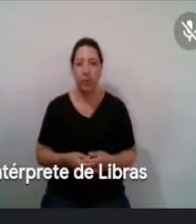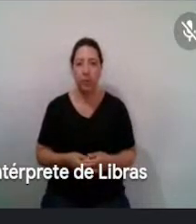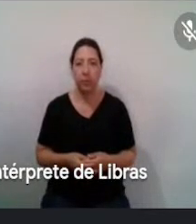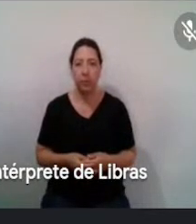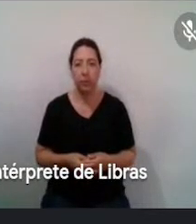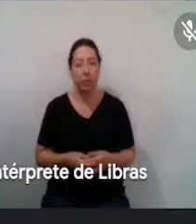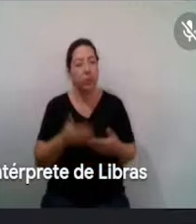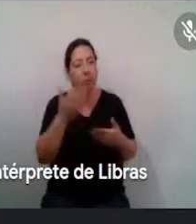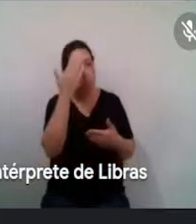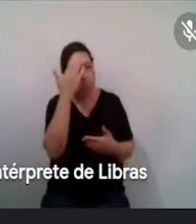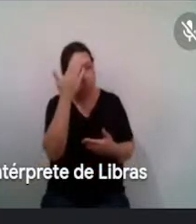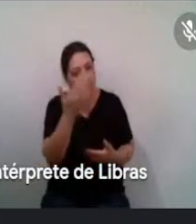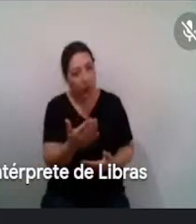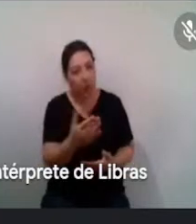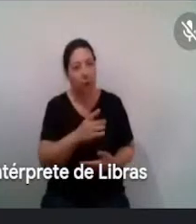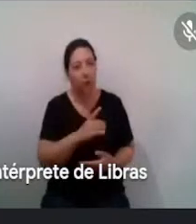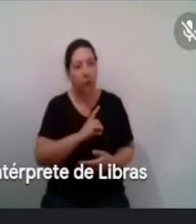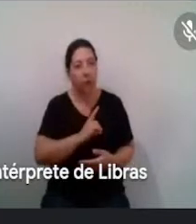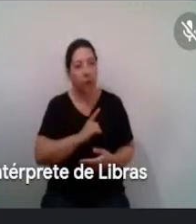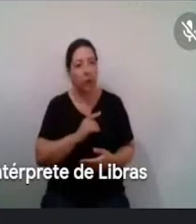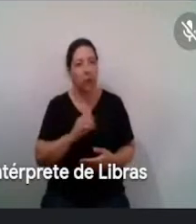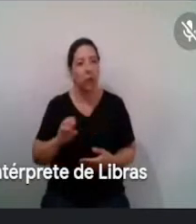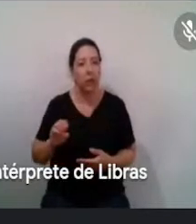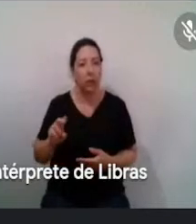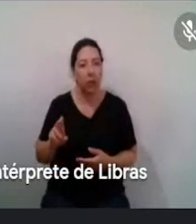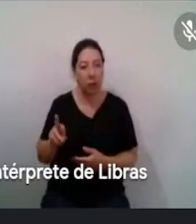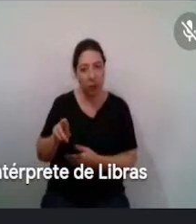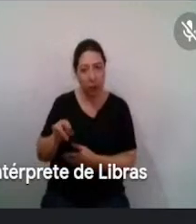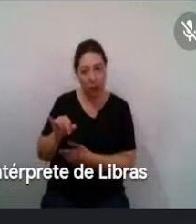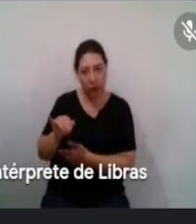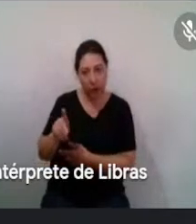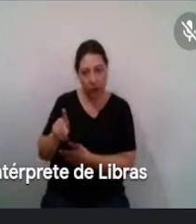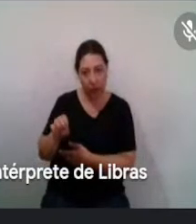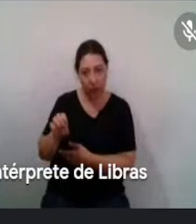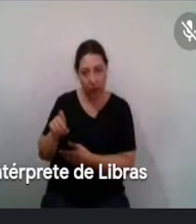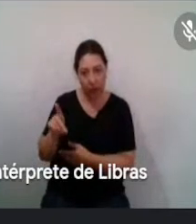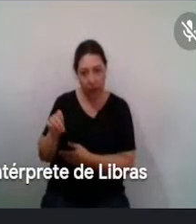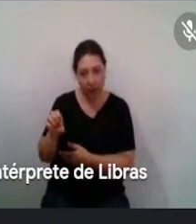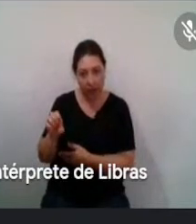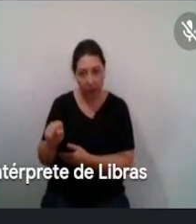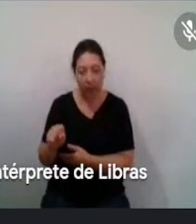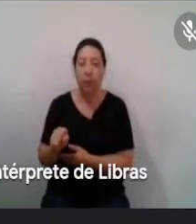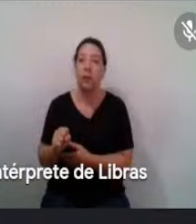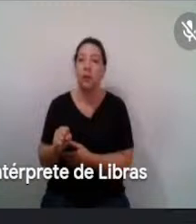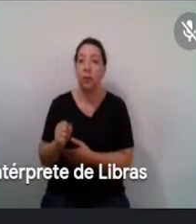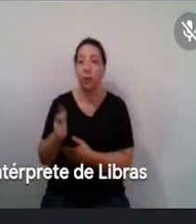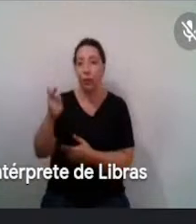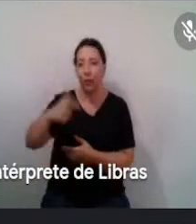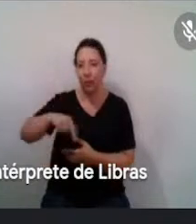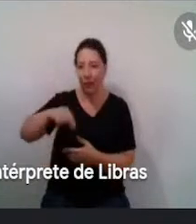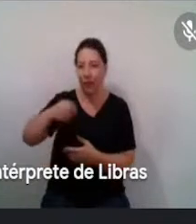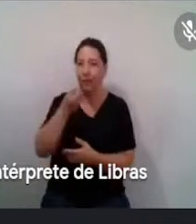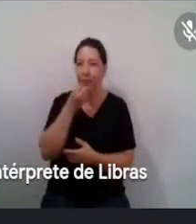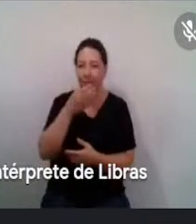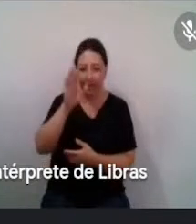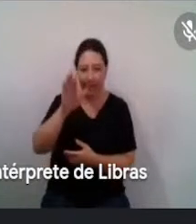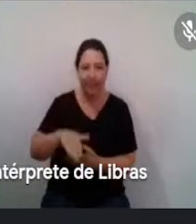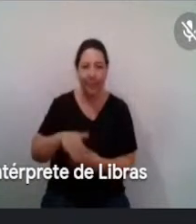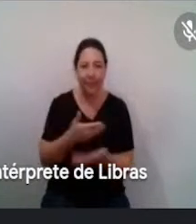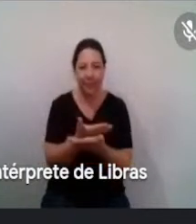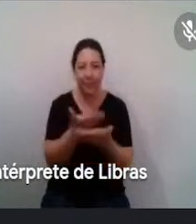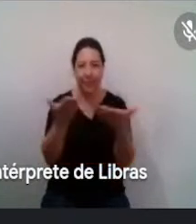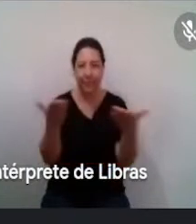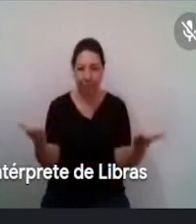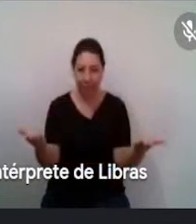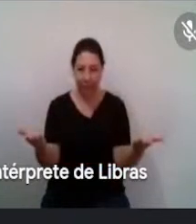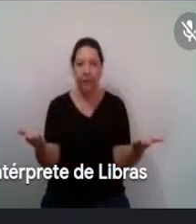Muito obrigado, desembargador Eurípides Lamounier. Mais uma vez, boa tarde aos demais membros da corte, aos